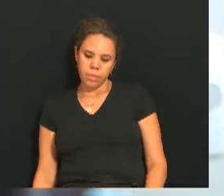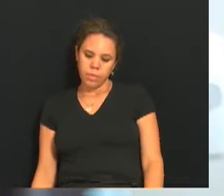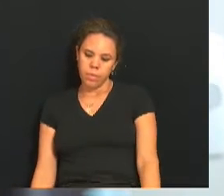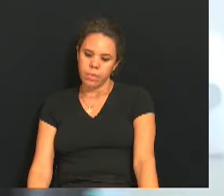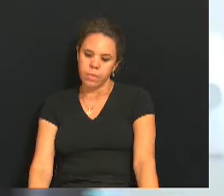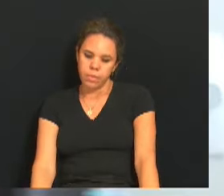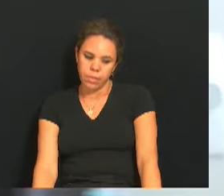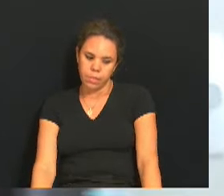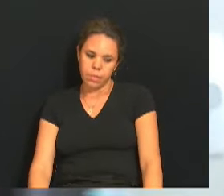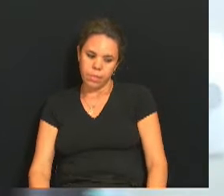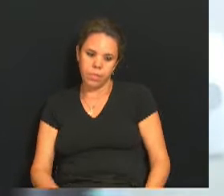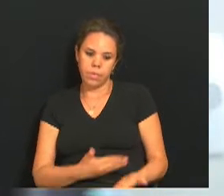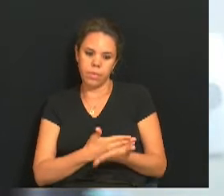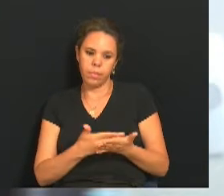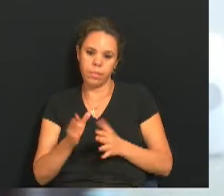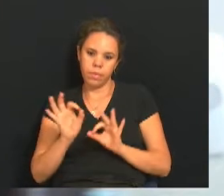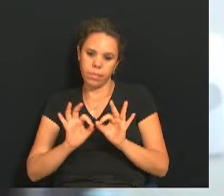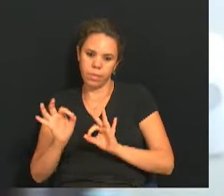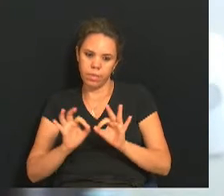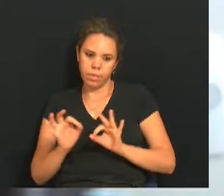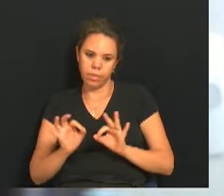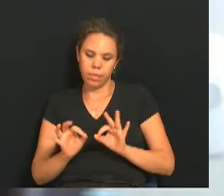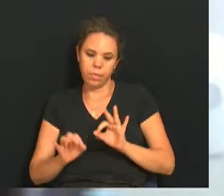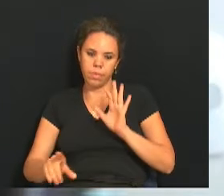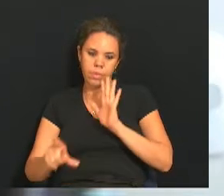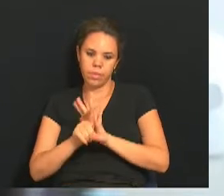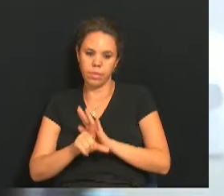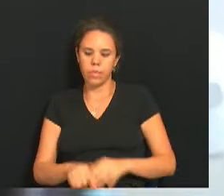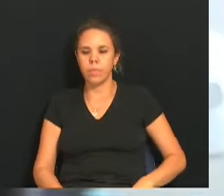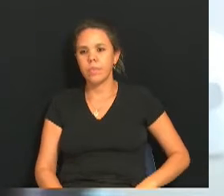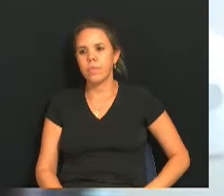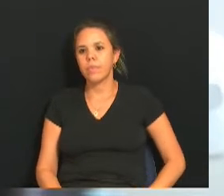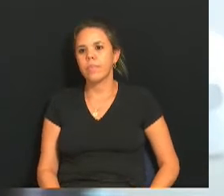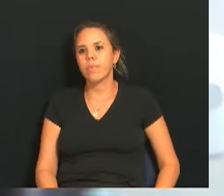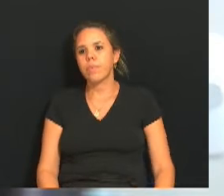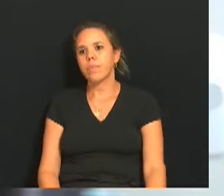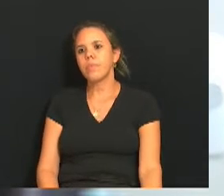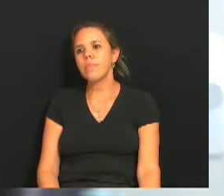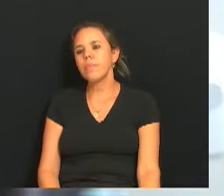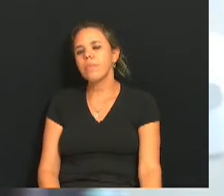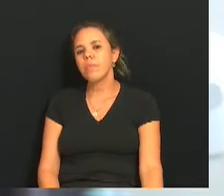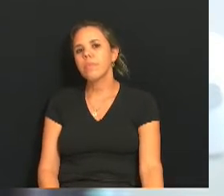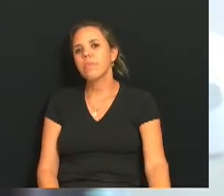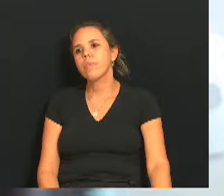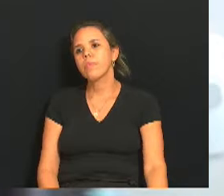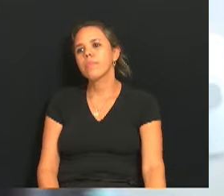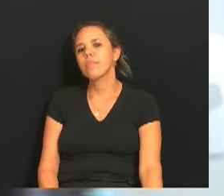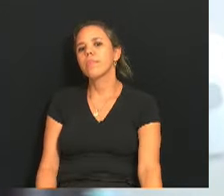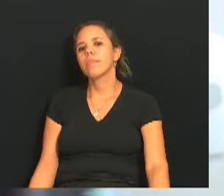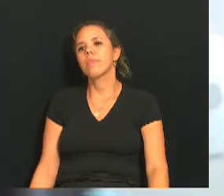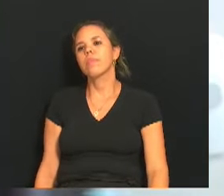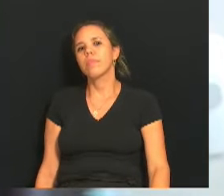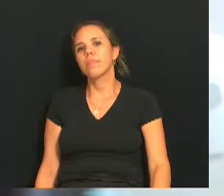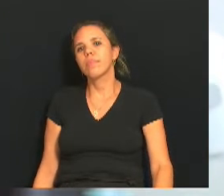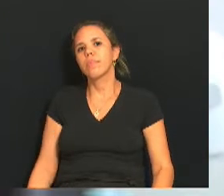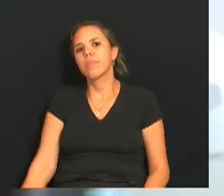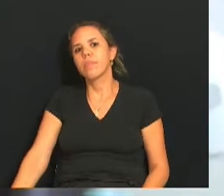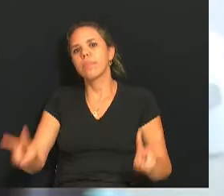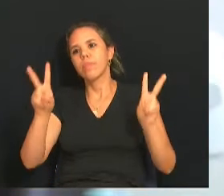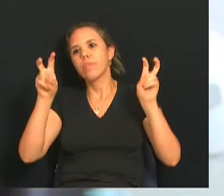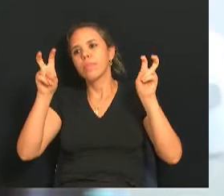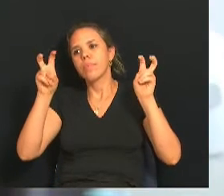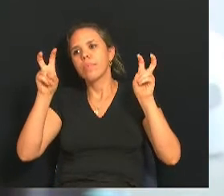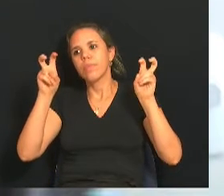começou a elaborar uma minuta de lei, uma minuta de projeto de lei que tratasse da